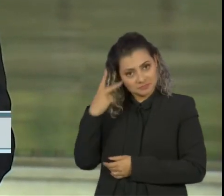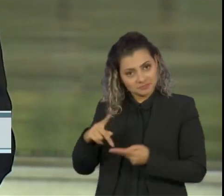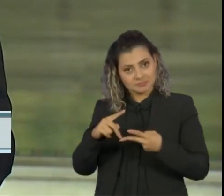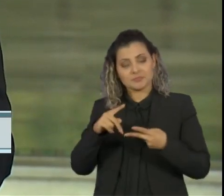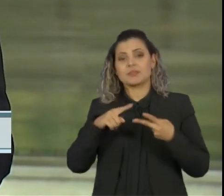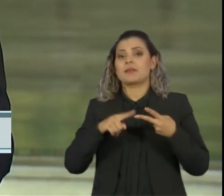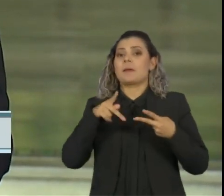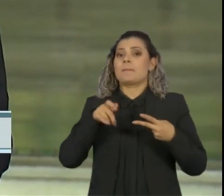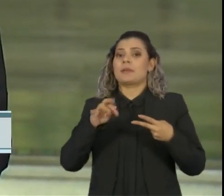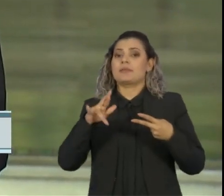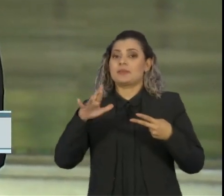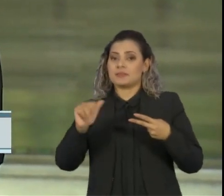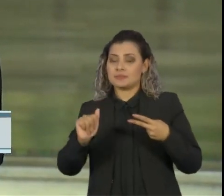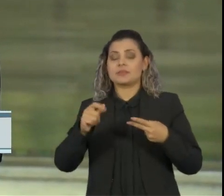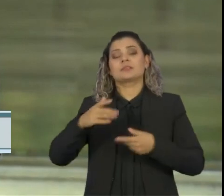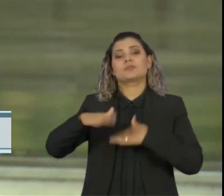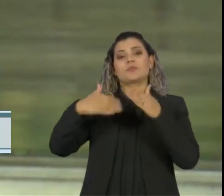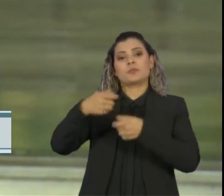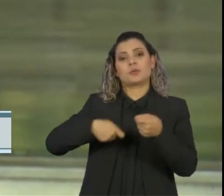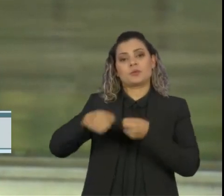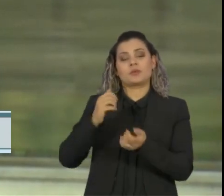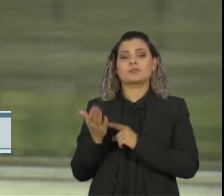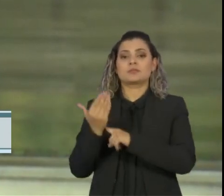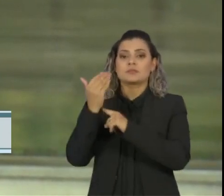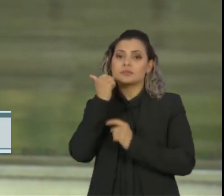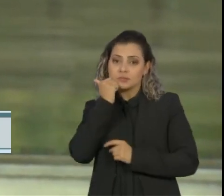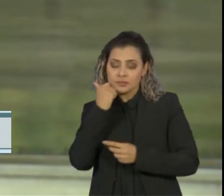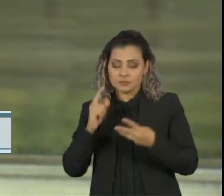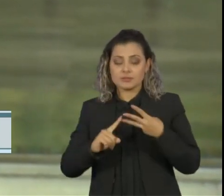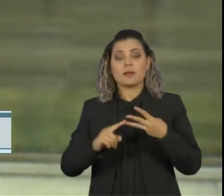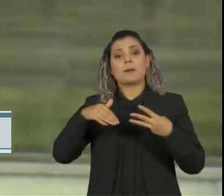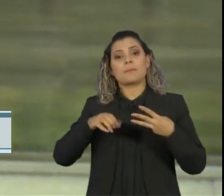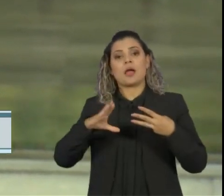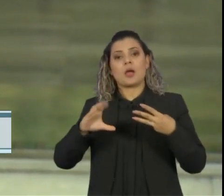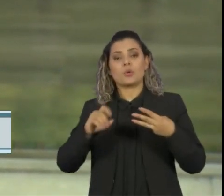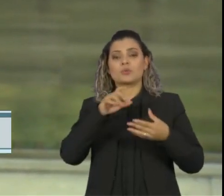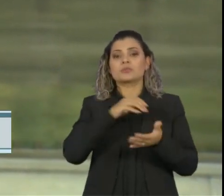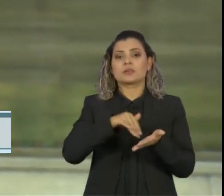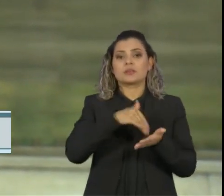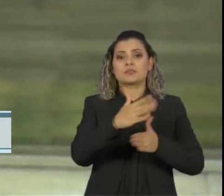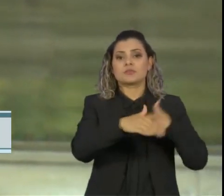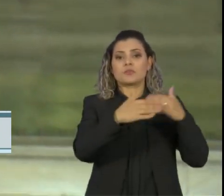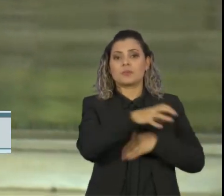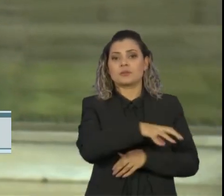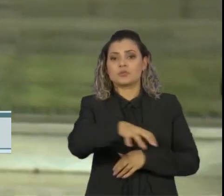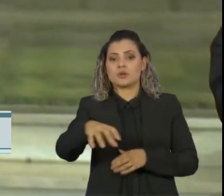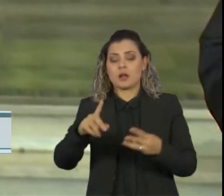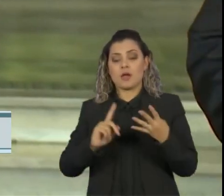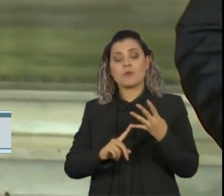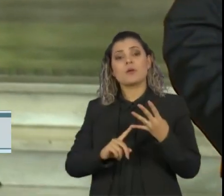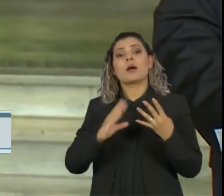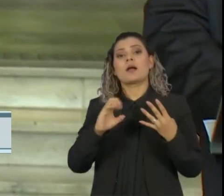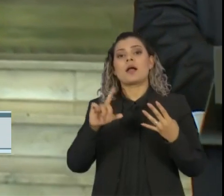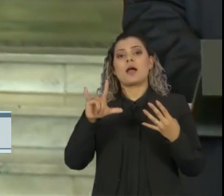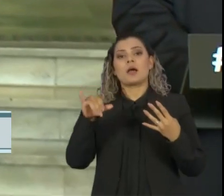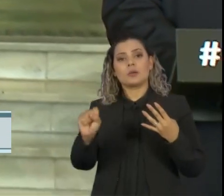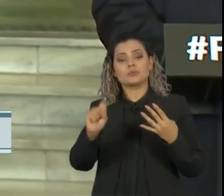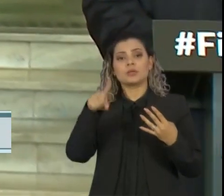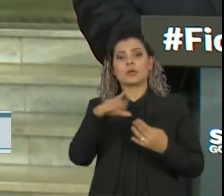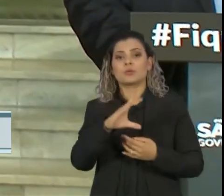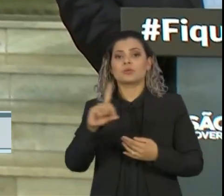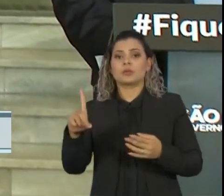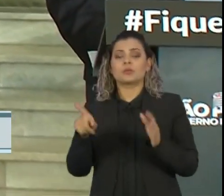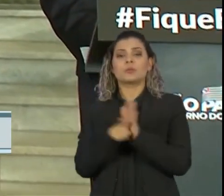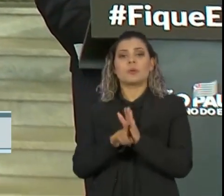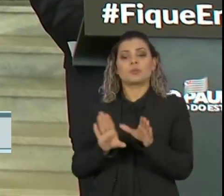Patrícia Ellen, secretária de Desenvolvimento Econômico, Ciência e Tecnologia, Marco Vignoli, secretário de Desenvolvimento Regional, Carlos Carvalho, coordenador